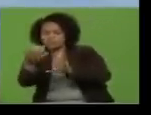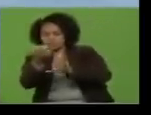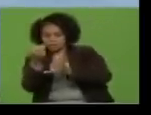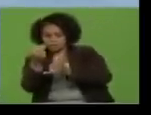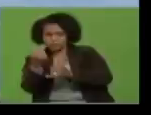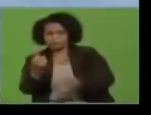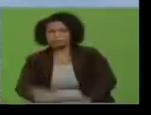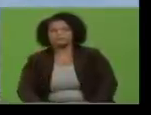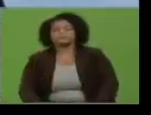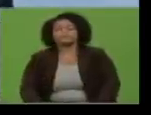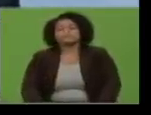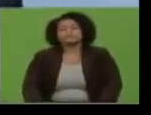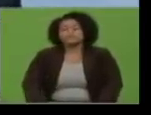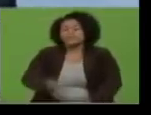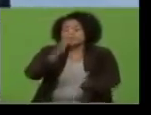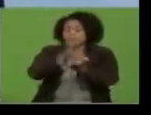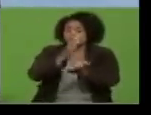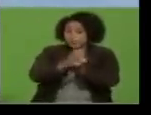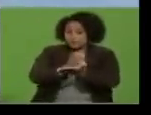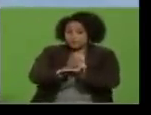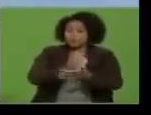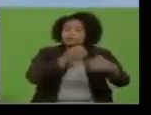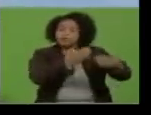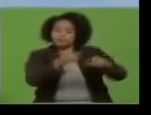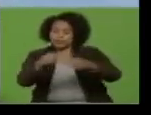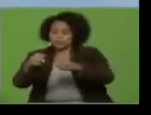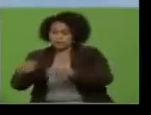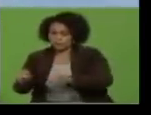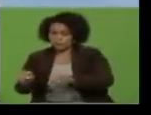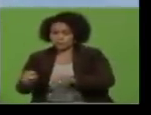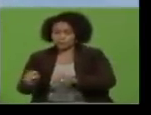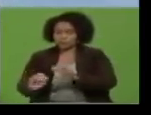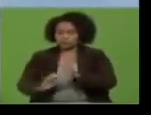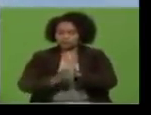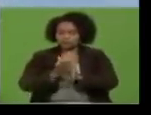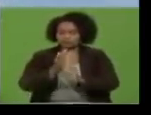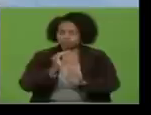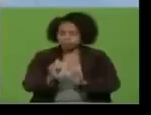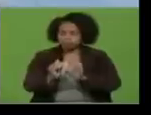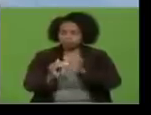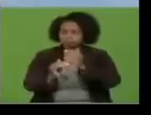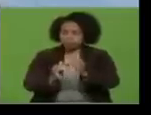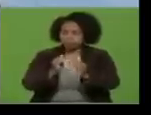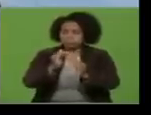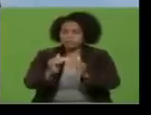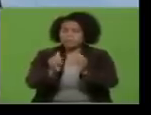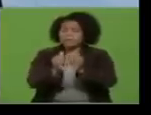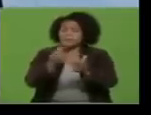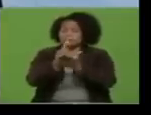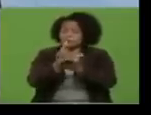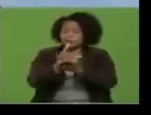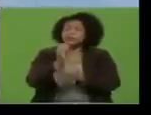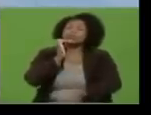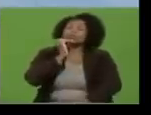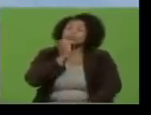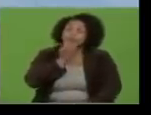isso que a retomada de atividades vai acontecer de forma gradual e cautelosa.